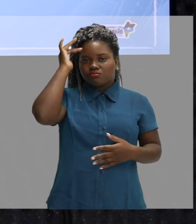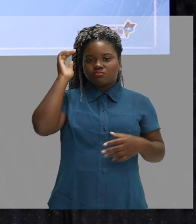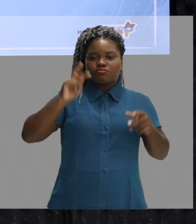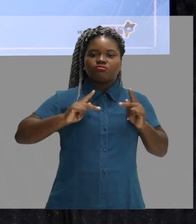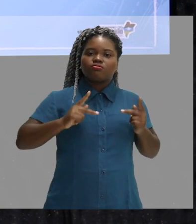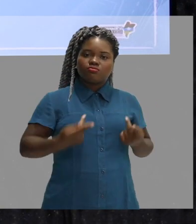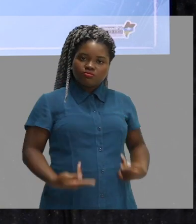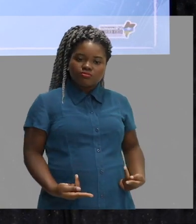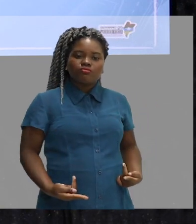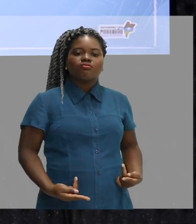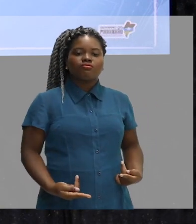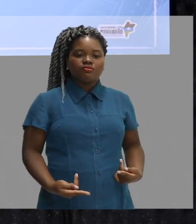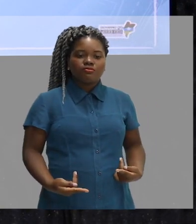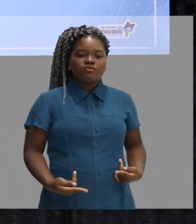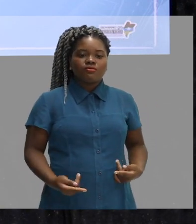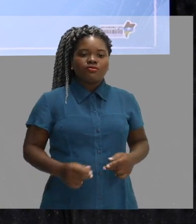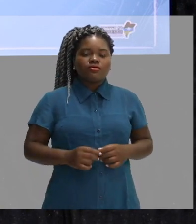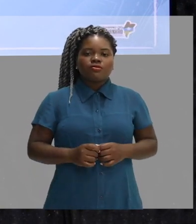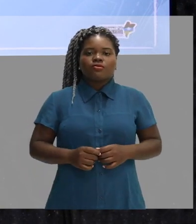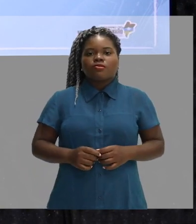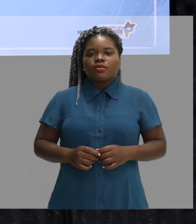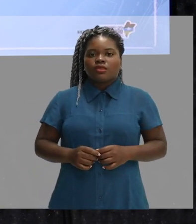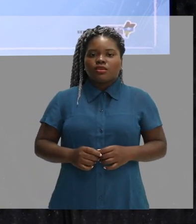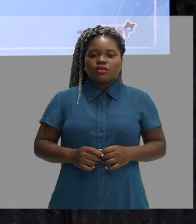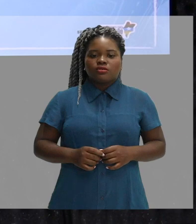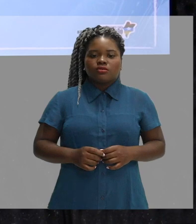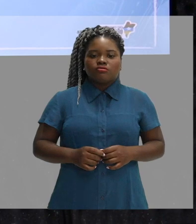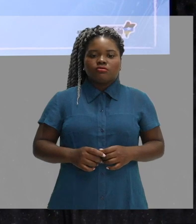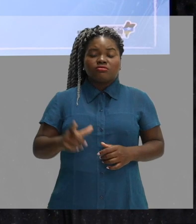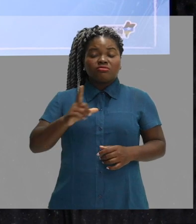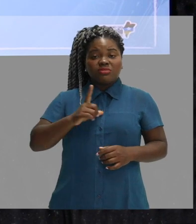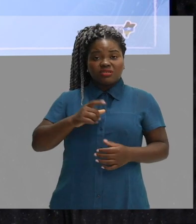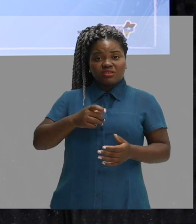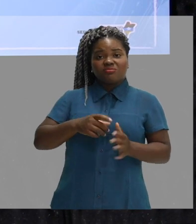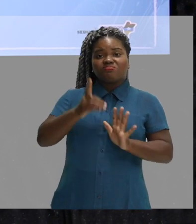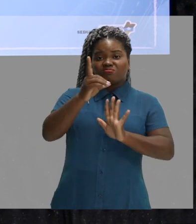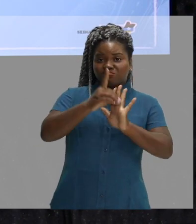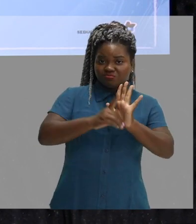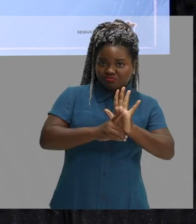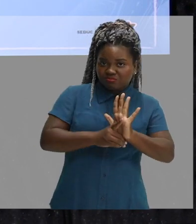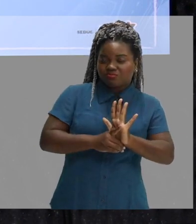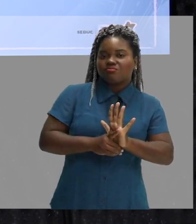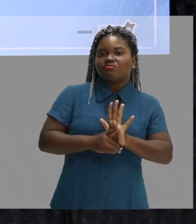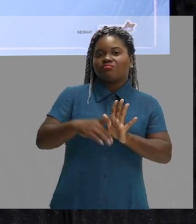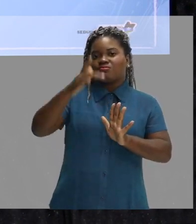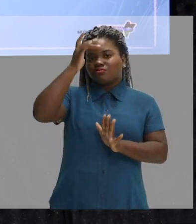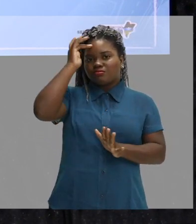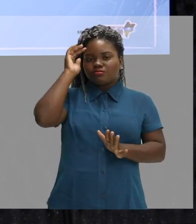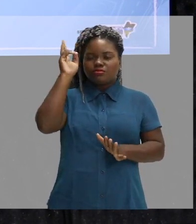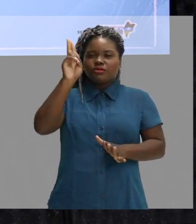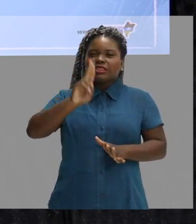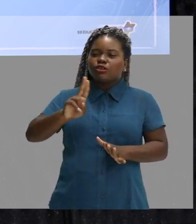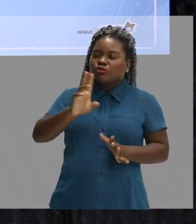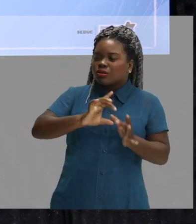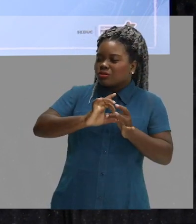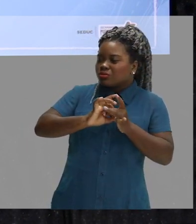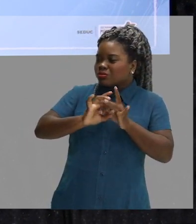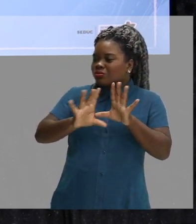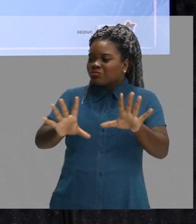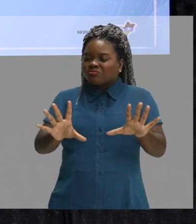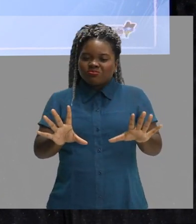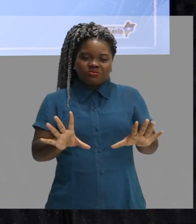humano. E aí, para garantir esses direitos, para que um indivíduo não use a sua liberdade de